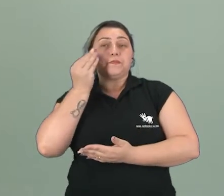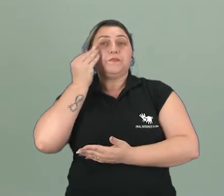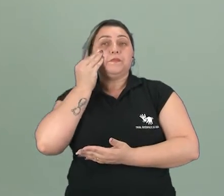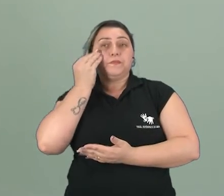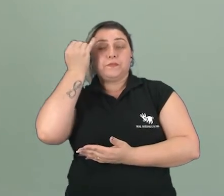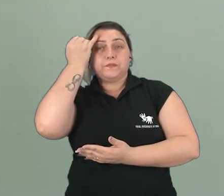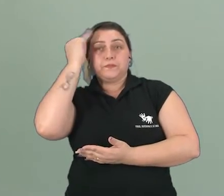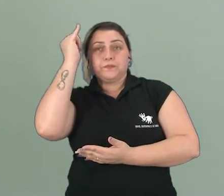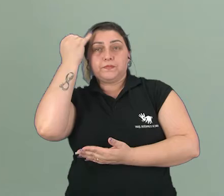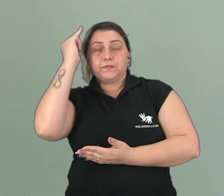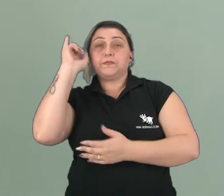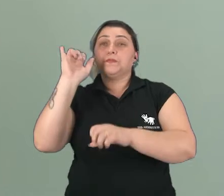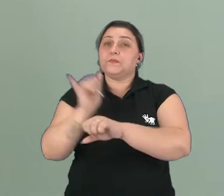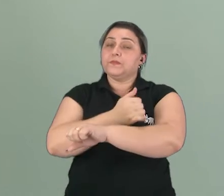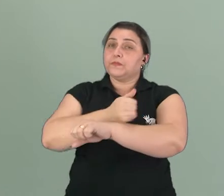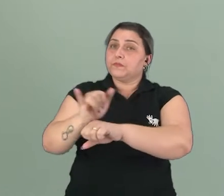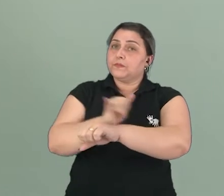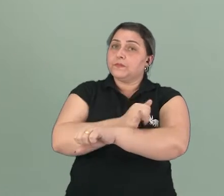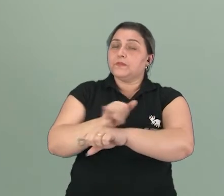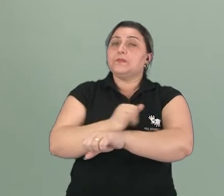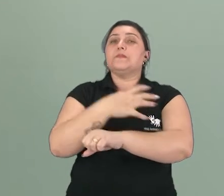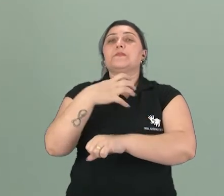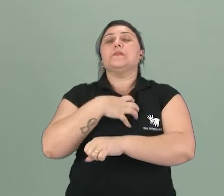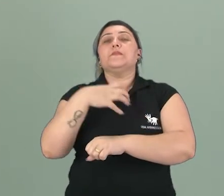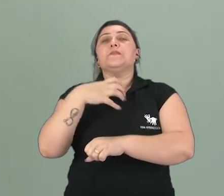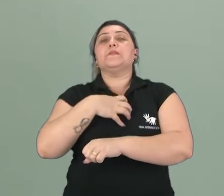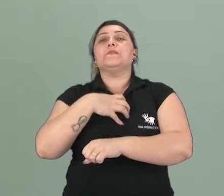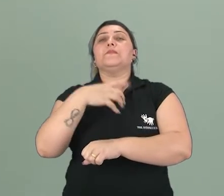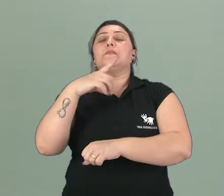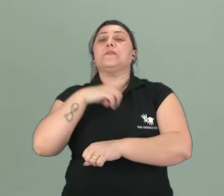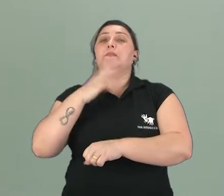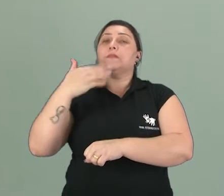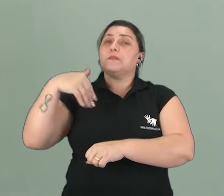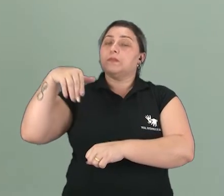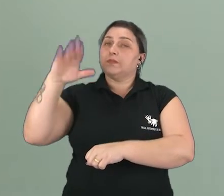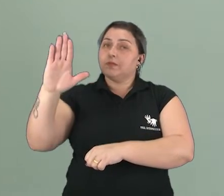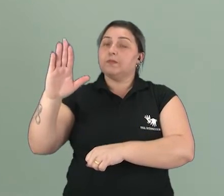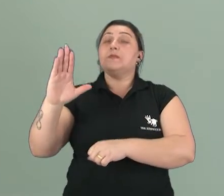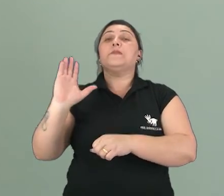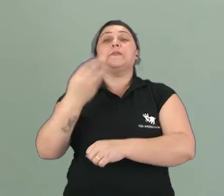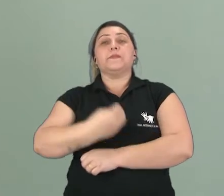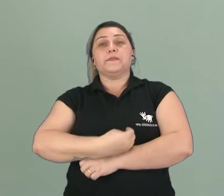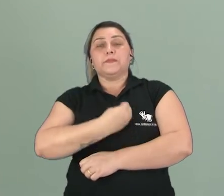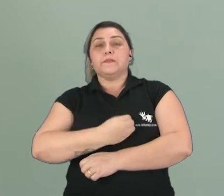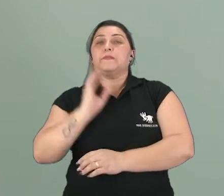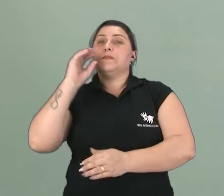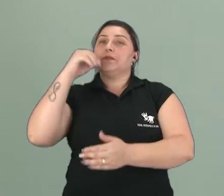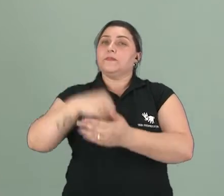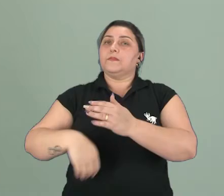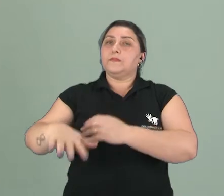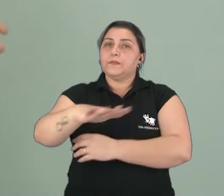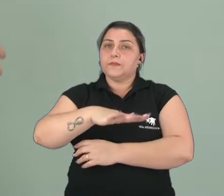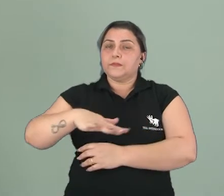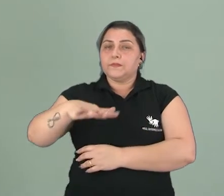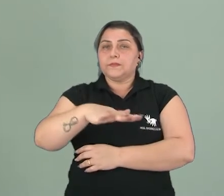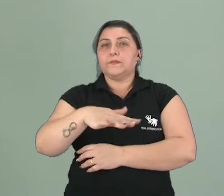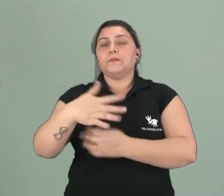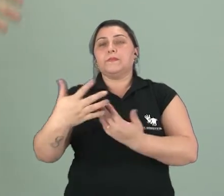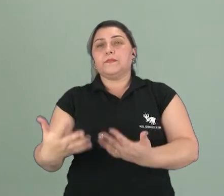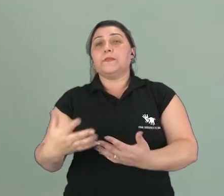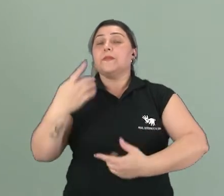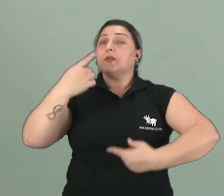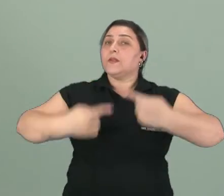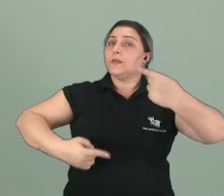criar mecanismos e formas para estabelecer ainda mais a sua participação dentro da sociedade, seja de